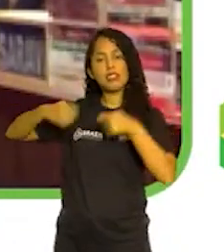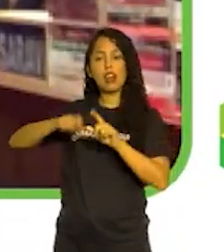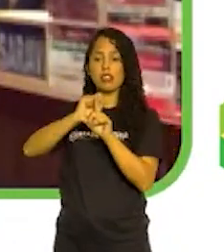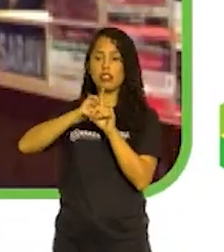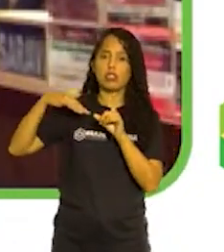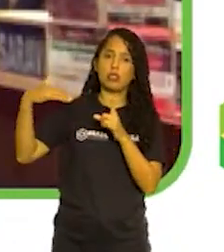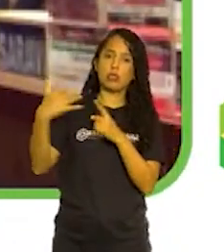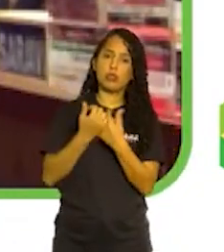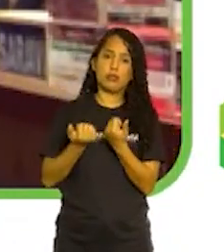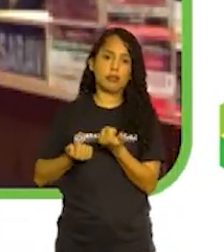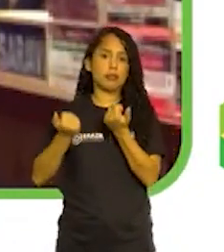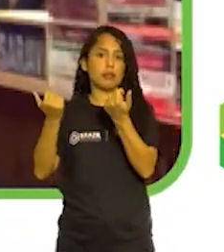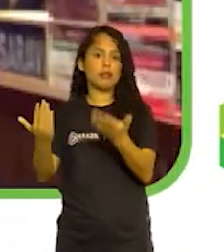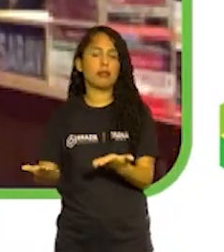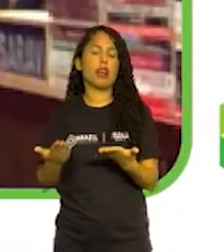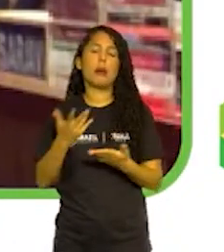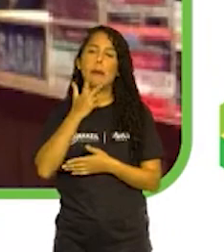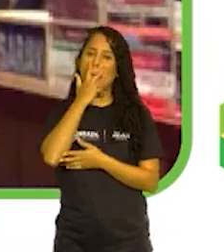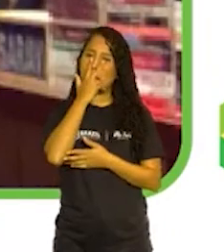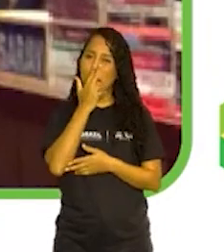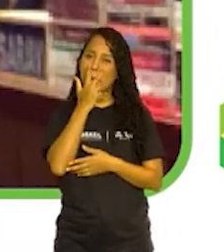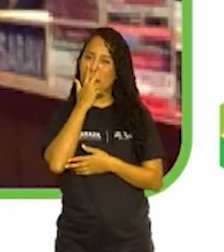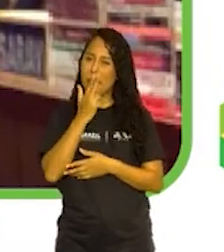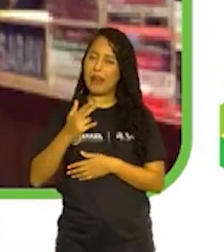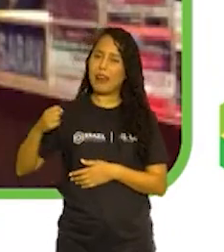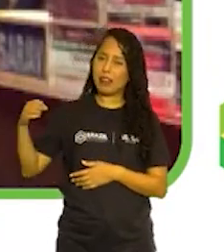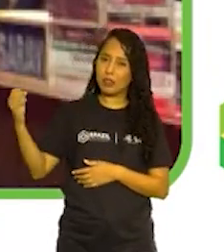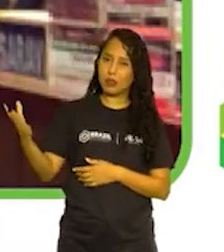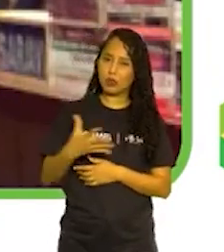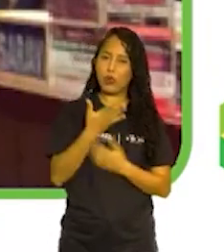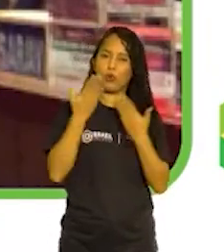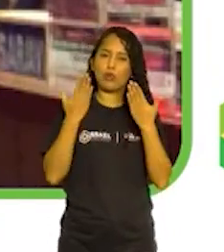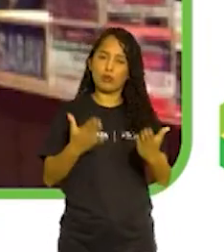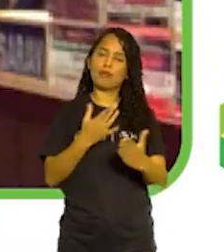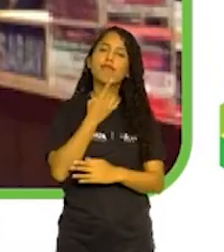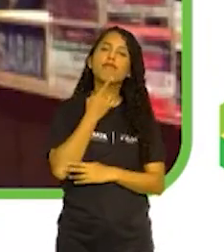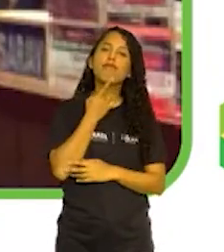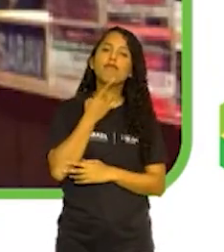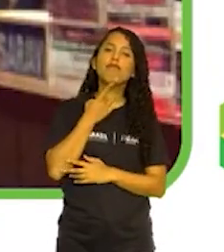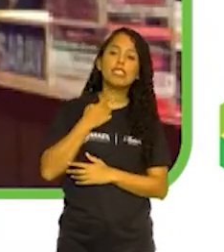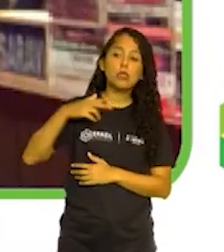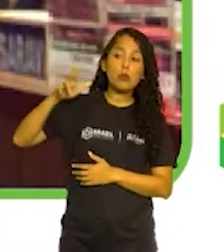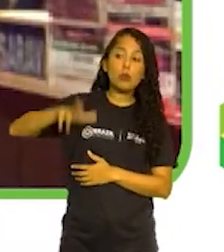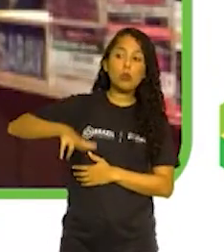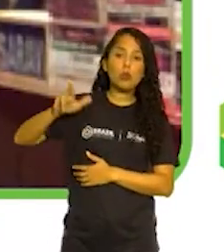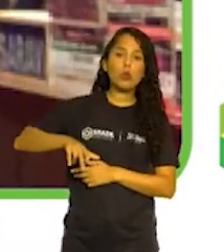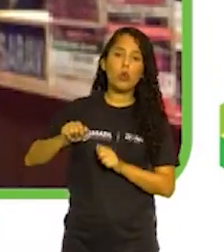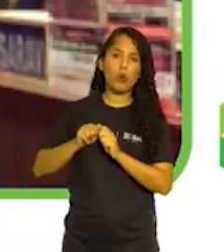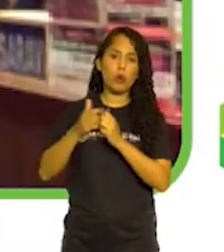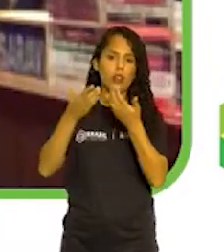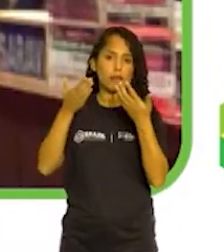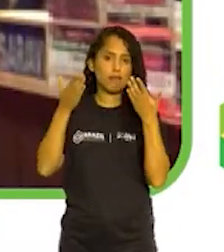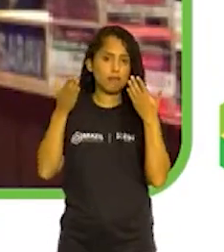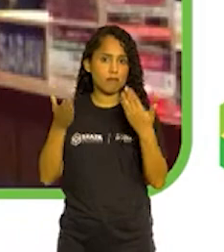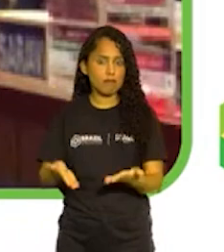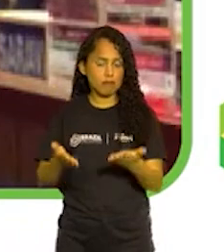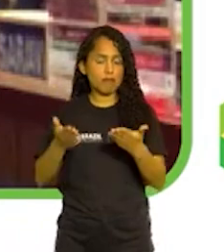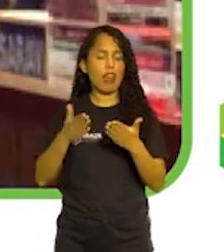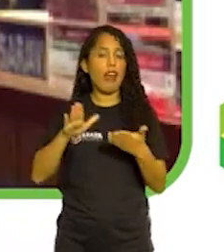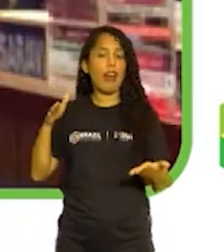é tão novo, né, esse desejo, né, e nunca realizado, que